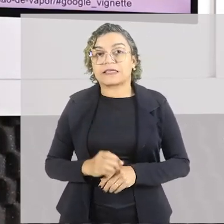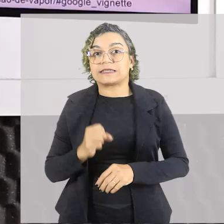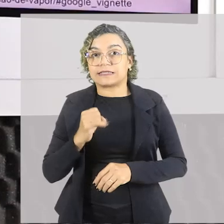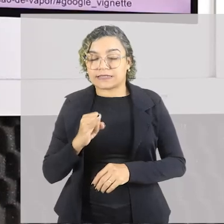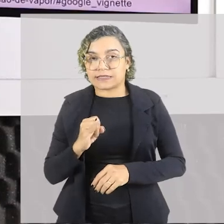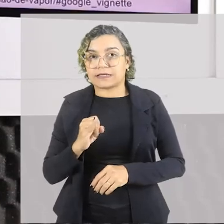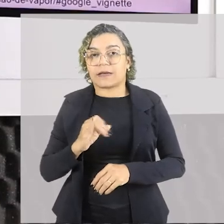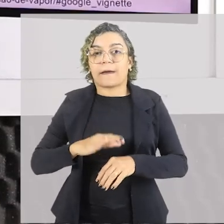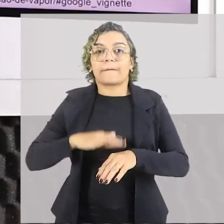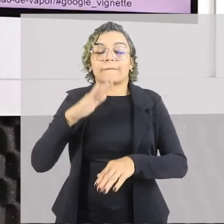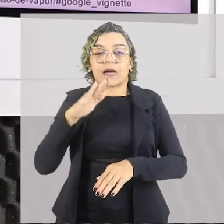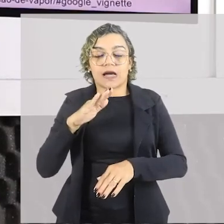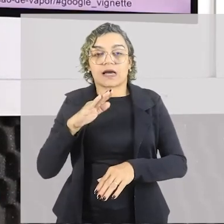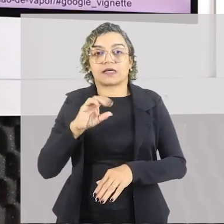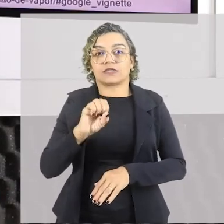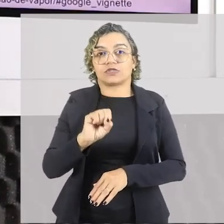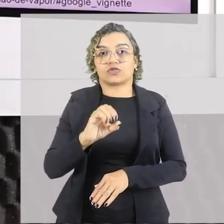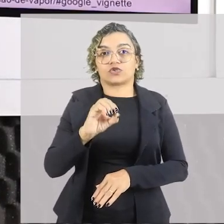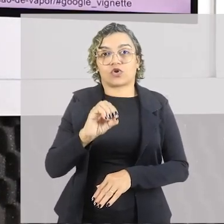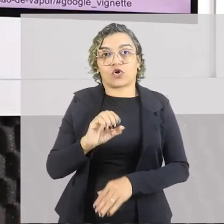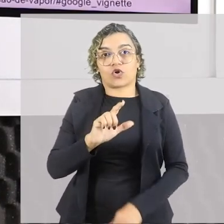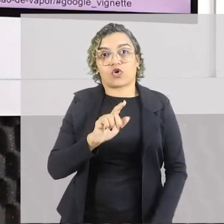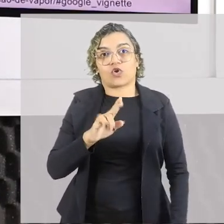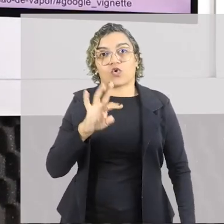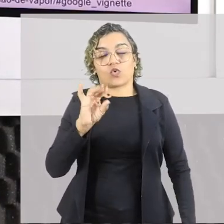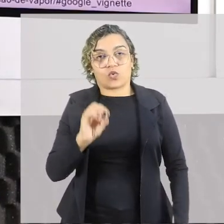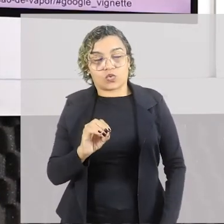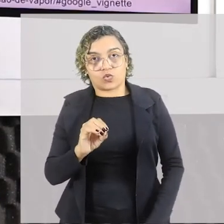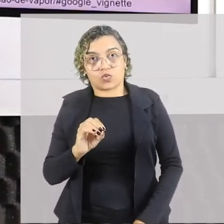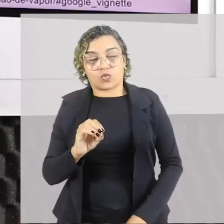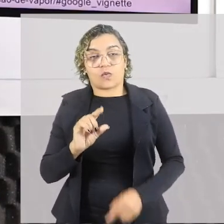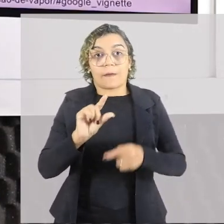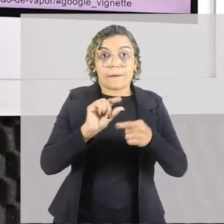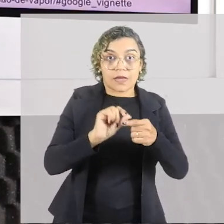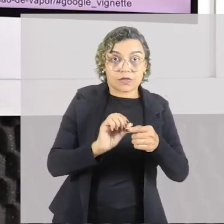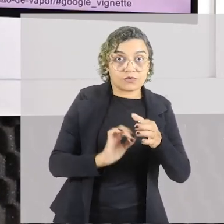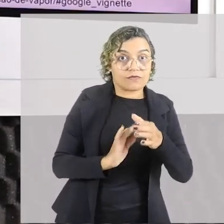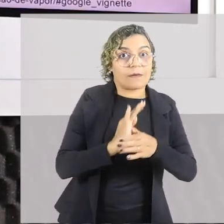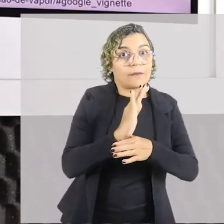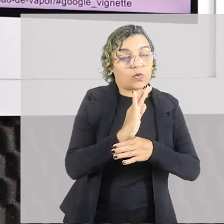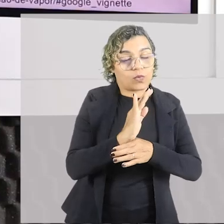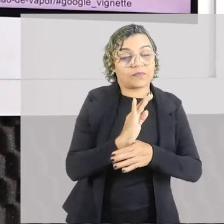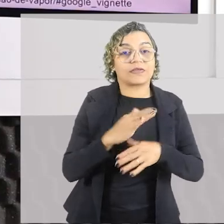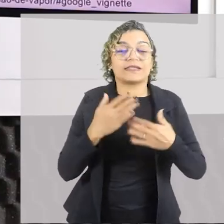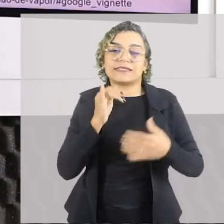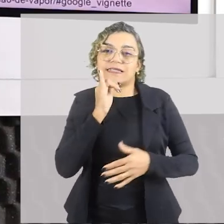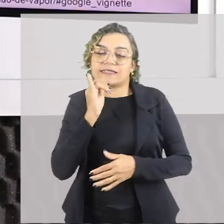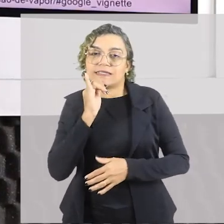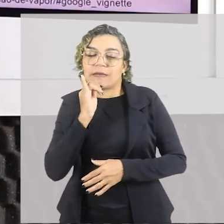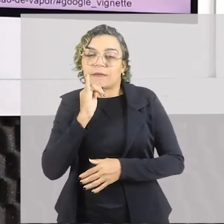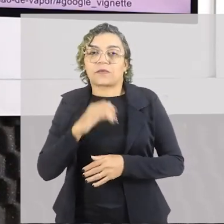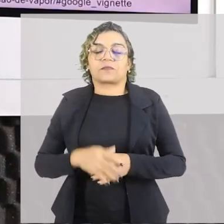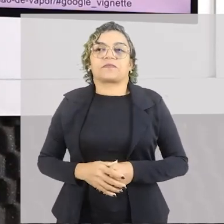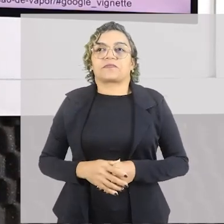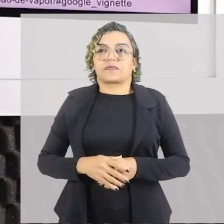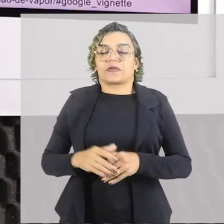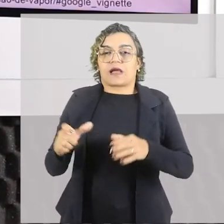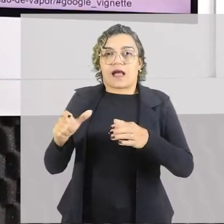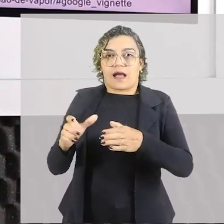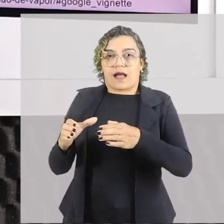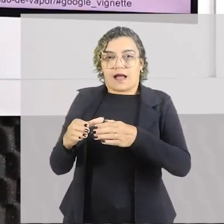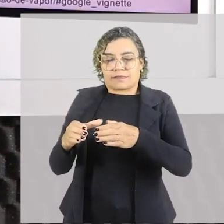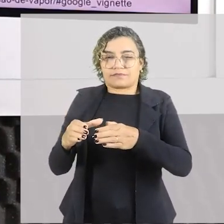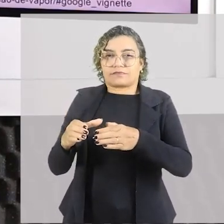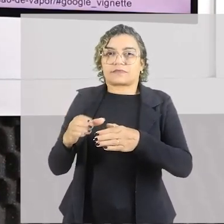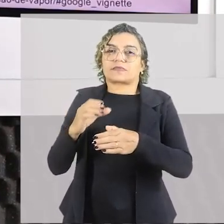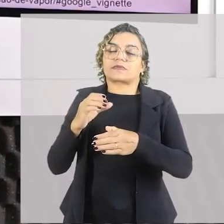mais soluto dissolvido, menos vapor eu gero. É por isso, gente, que lagos de água salgada, eles demoram mais a